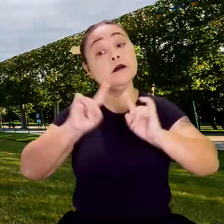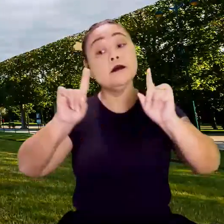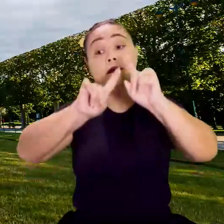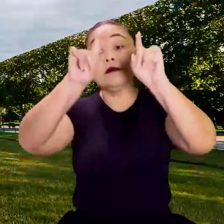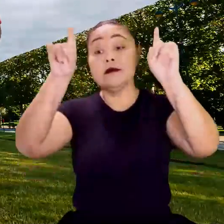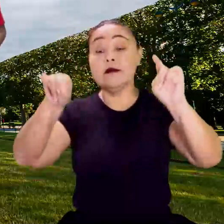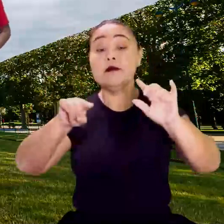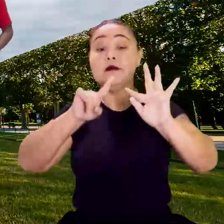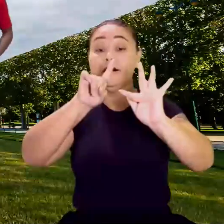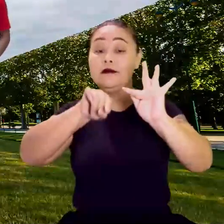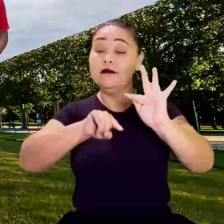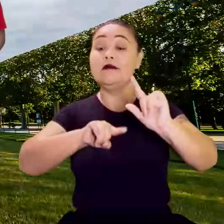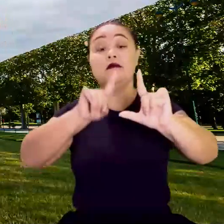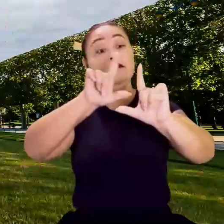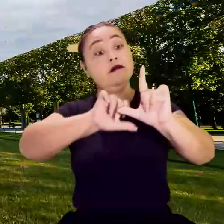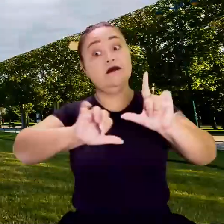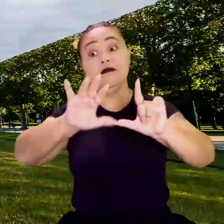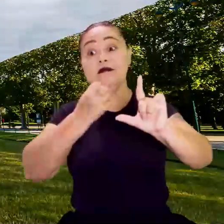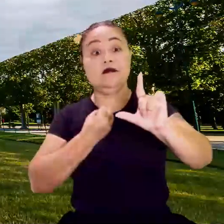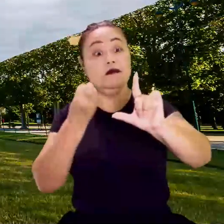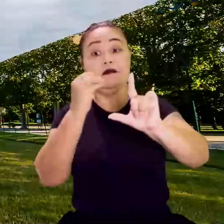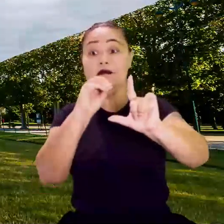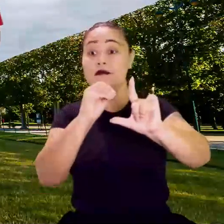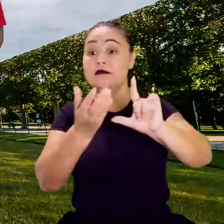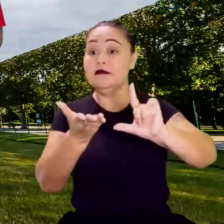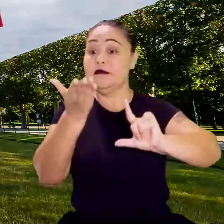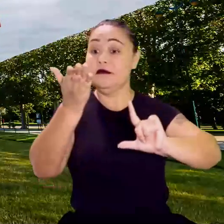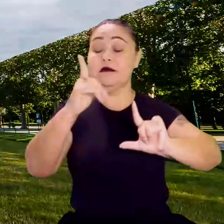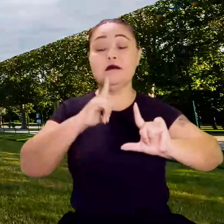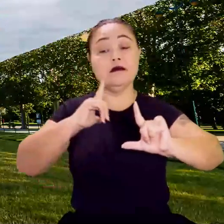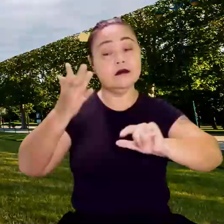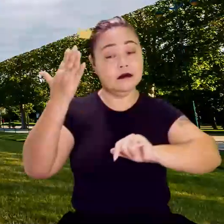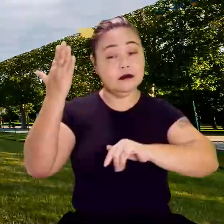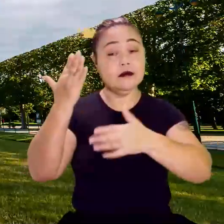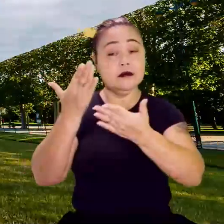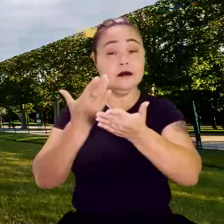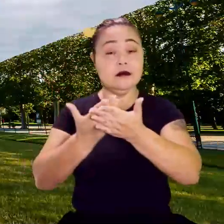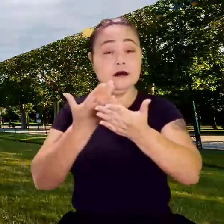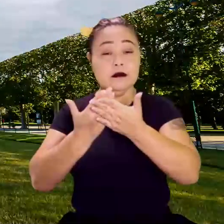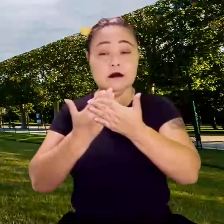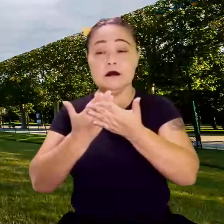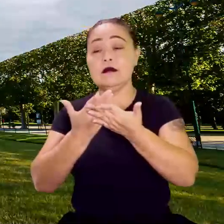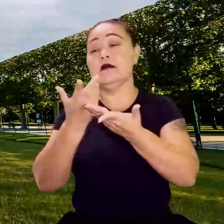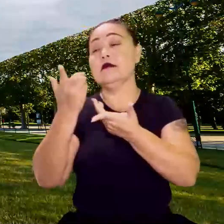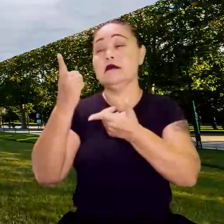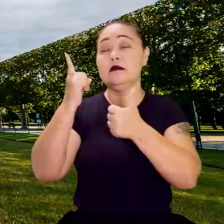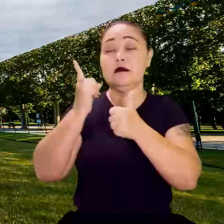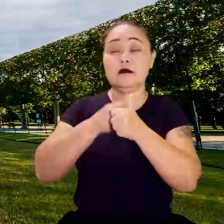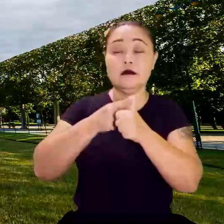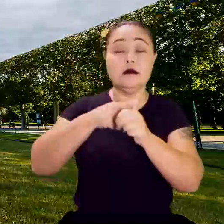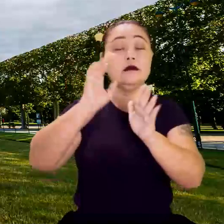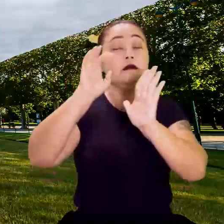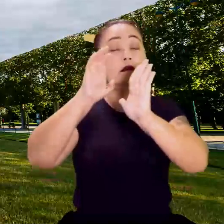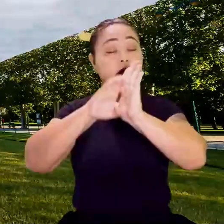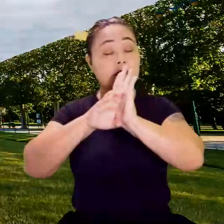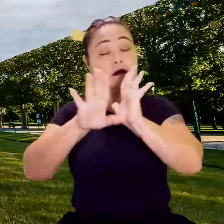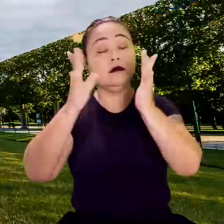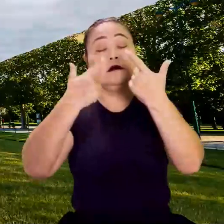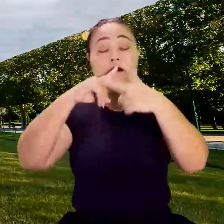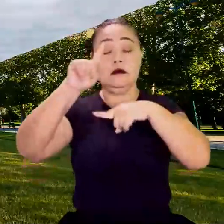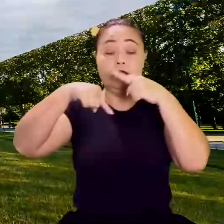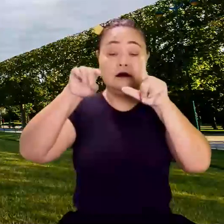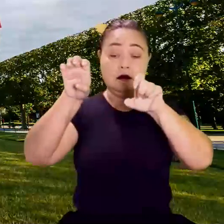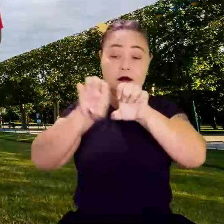é função logarítmica, né? Nas primeiras aulas a gente viu mais a parte de definição,